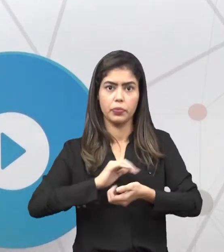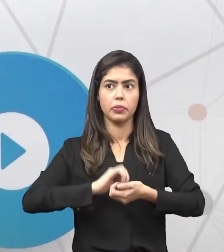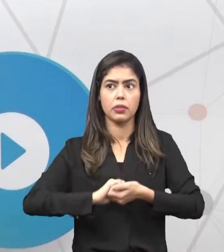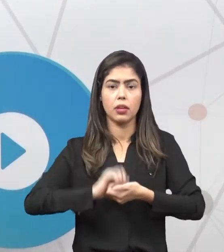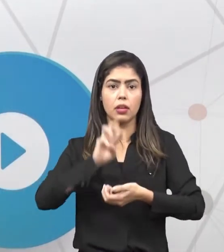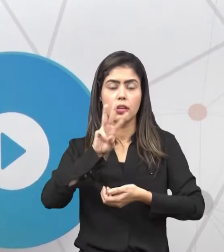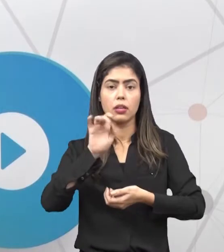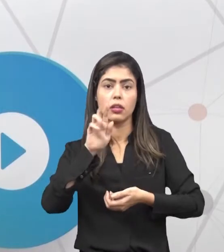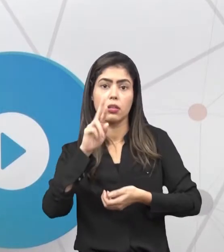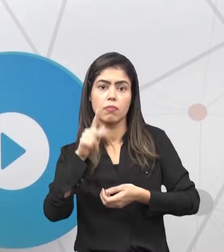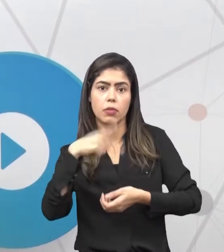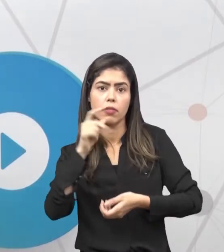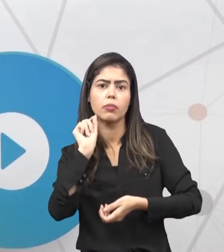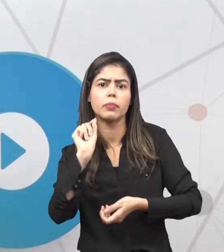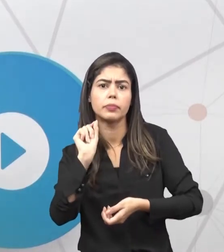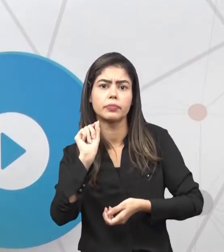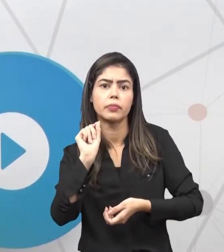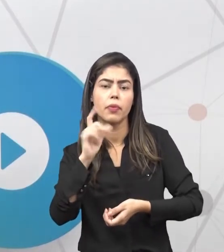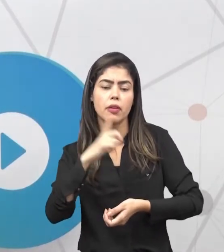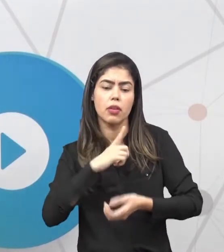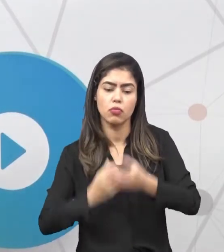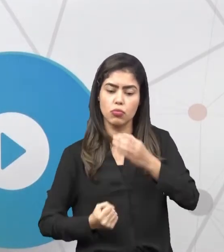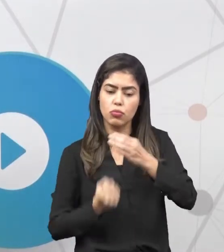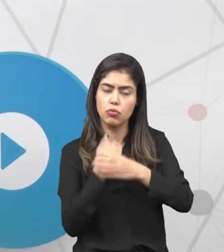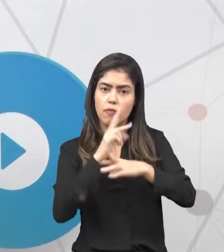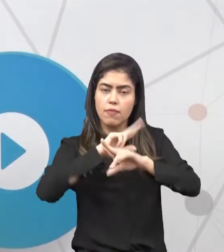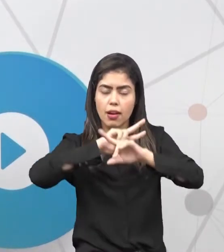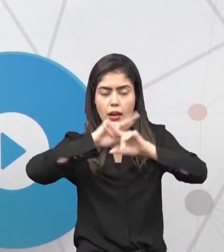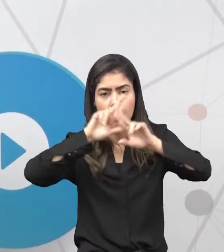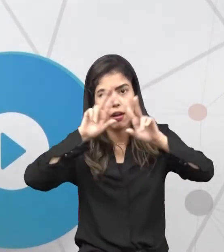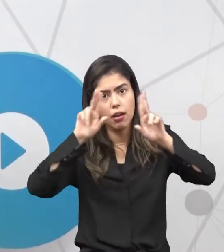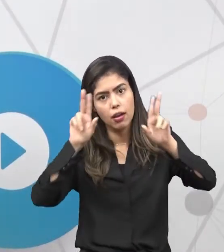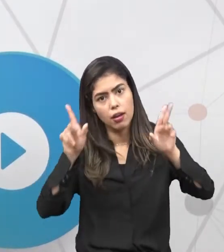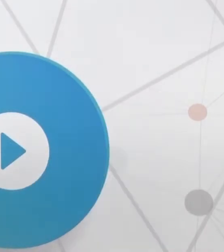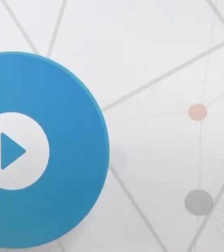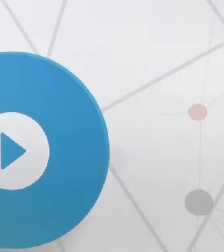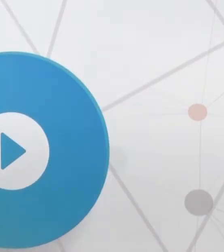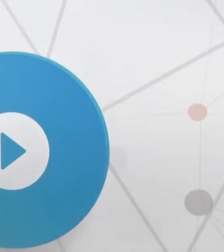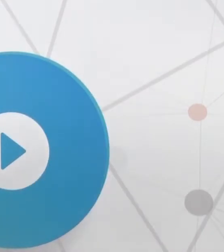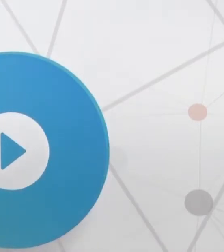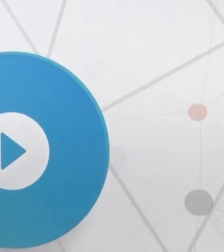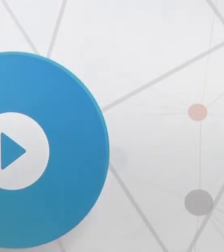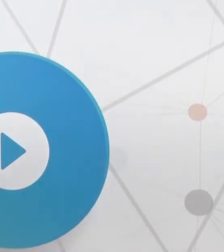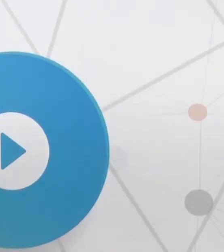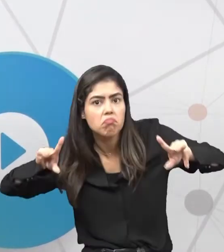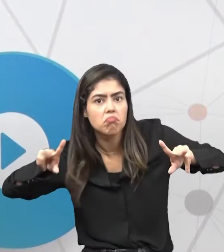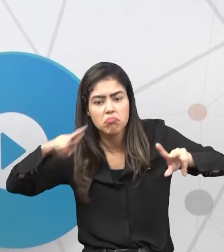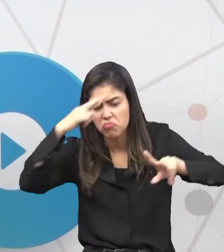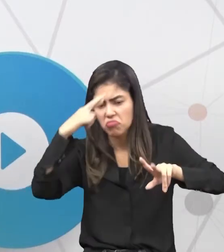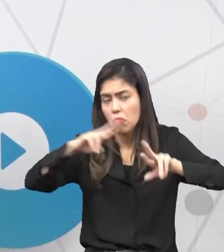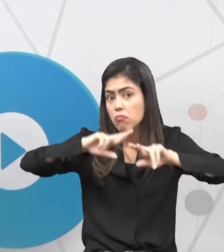né? Weber ele vai dizer o seguinte, que existem várias formas de autoridade.